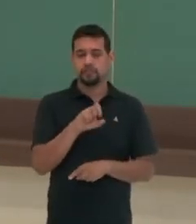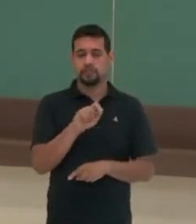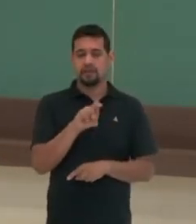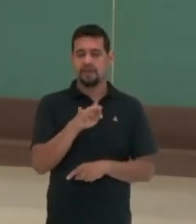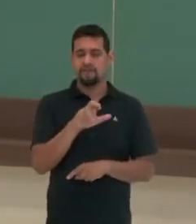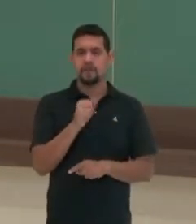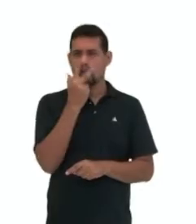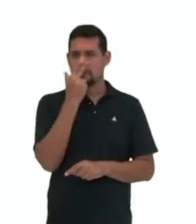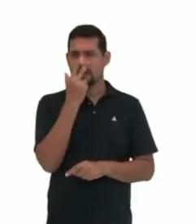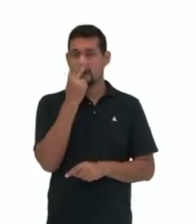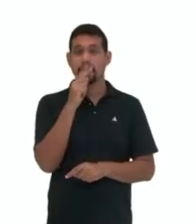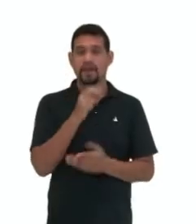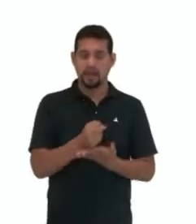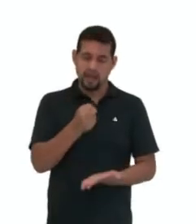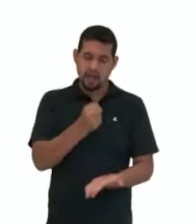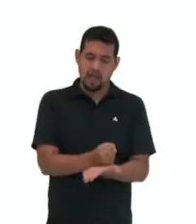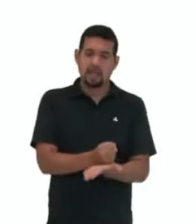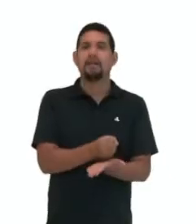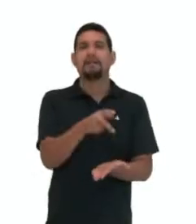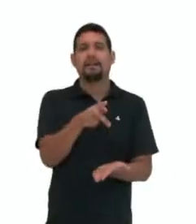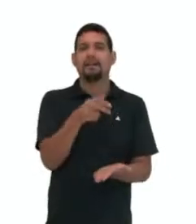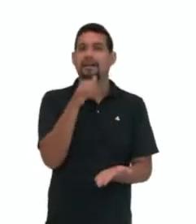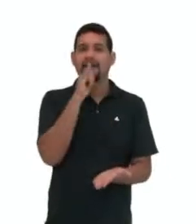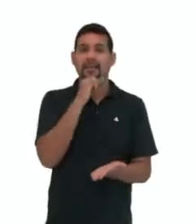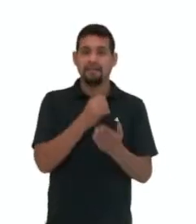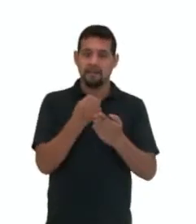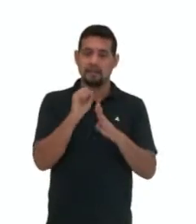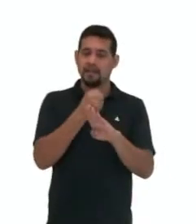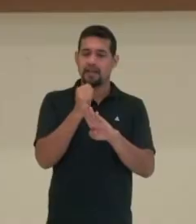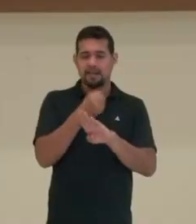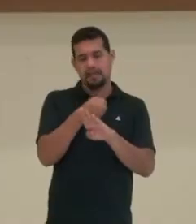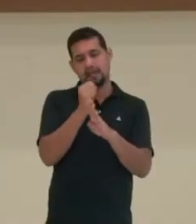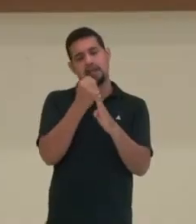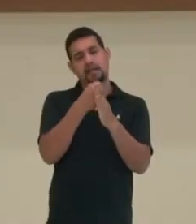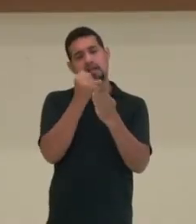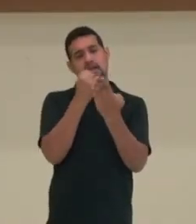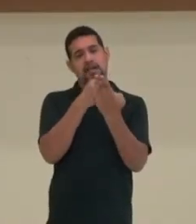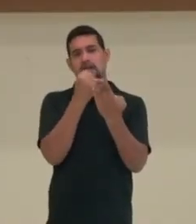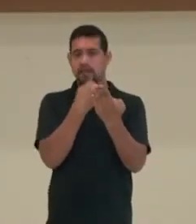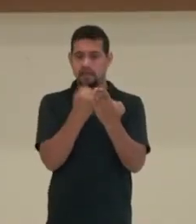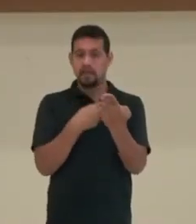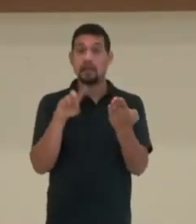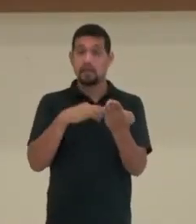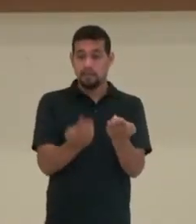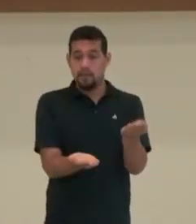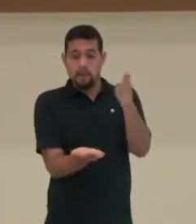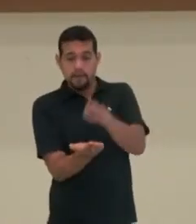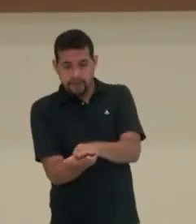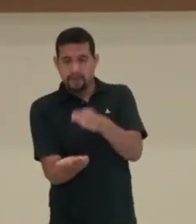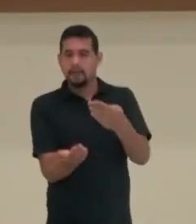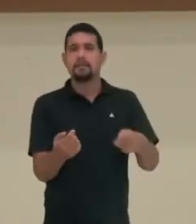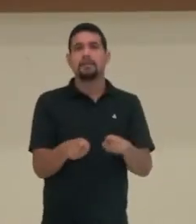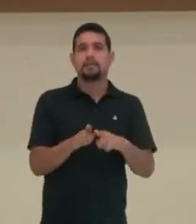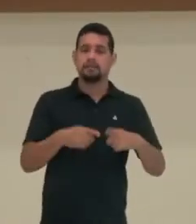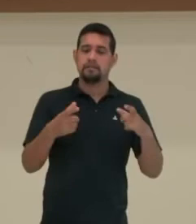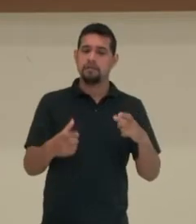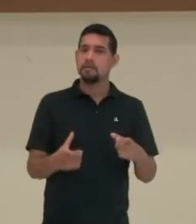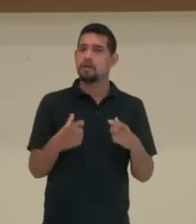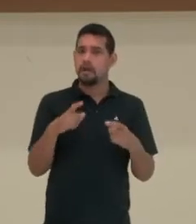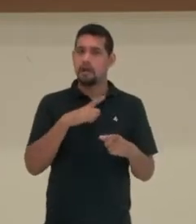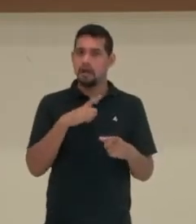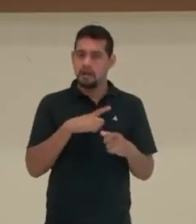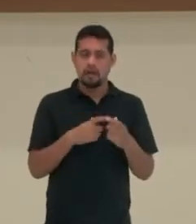processo muito parecido com carimbo, Porque você vai esculpir, vai entalhar na madeira esse desenho, os espaços em